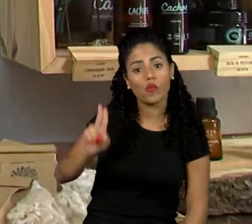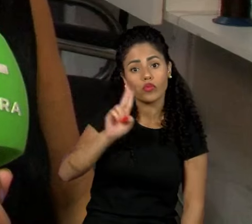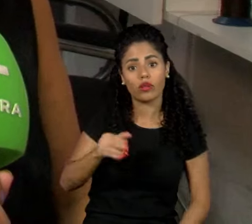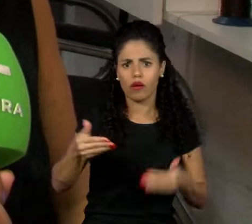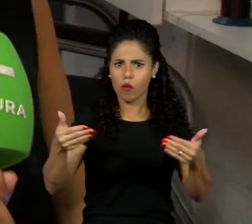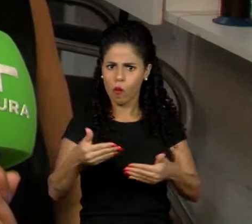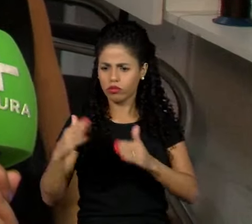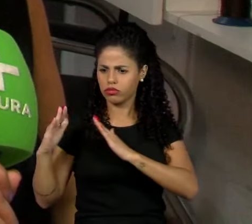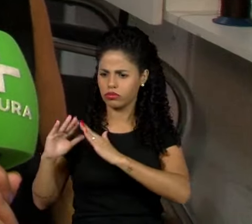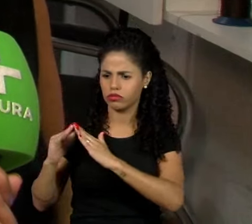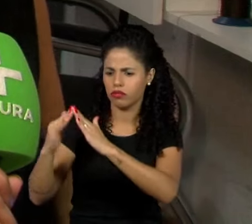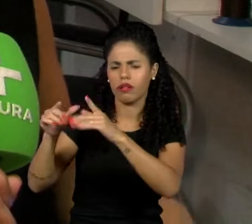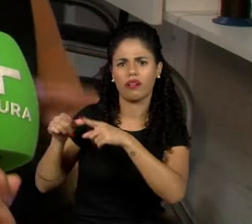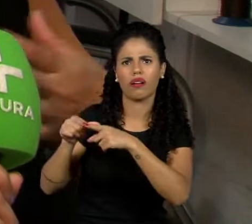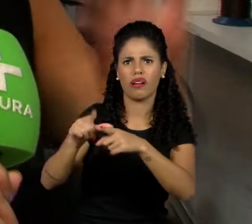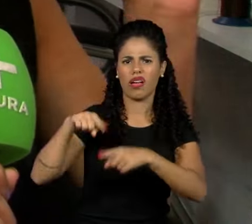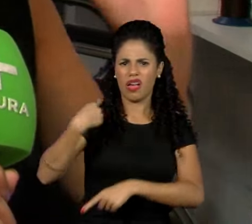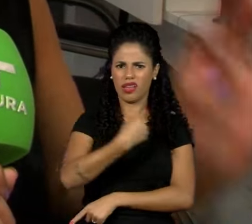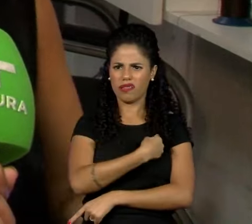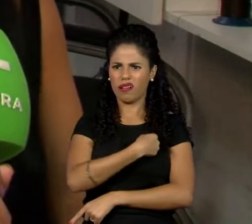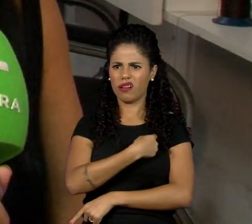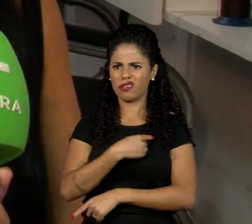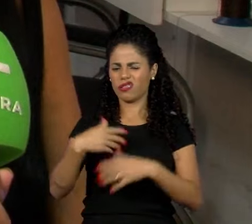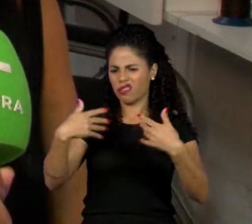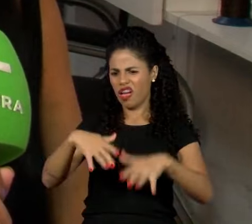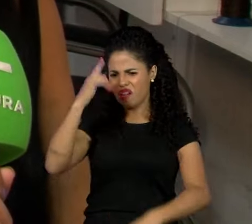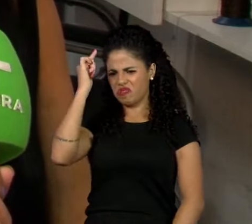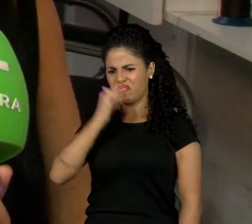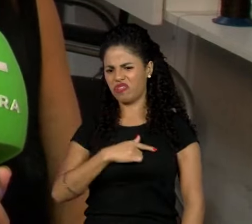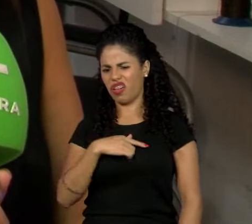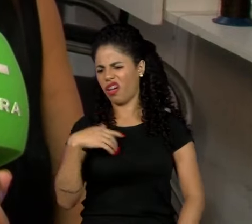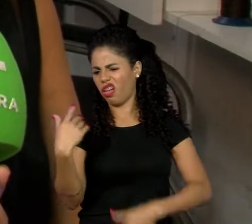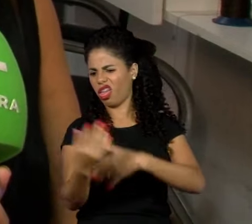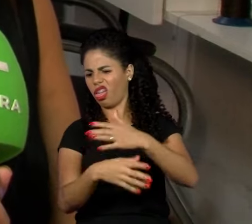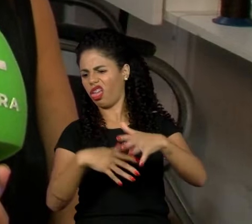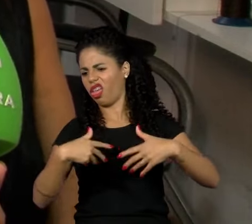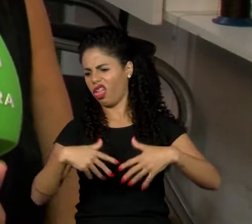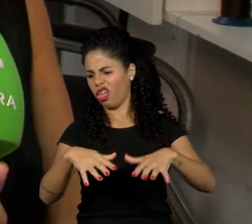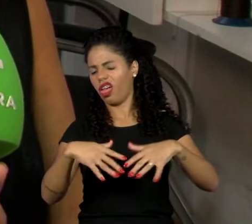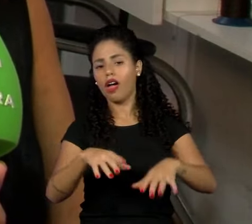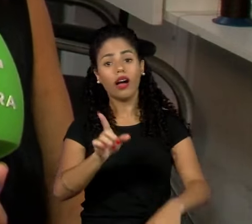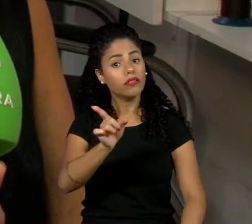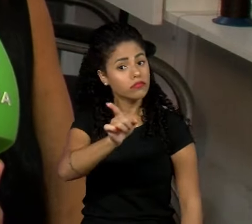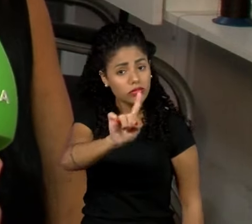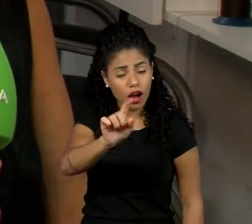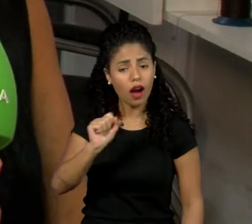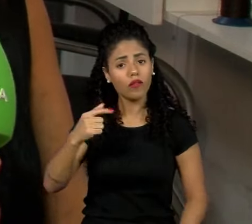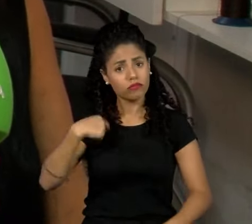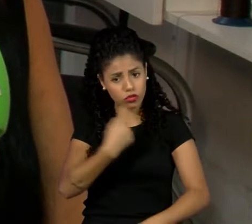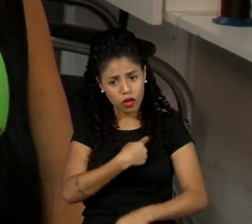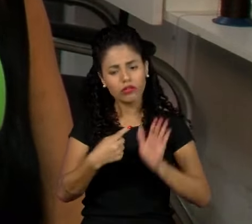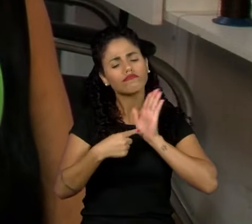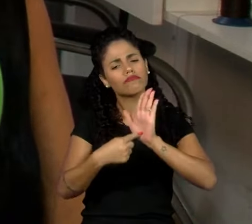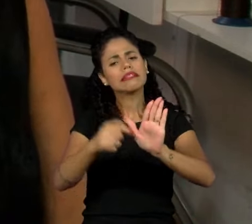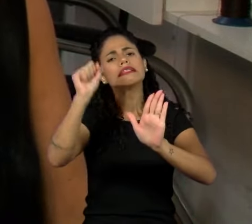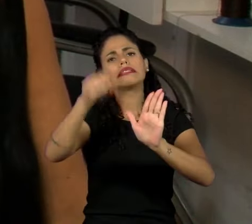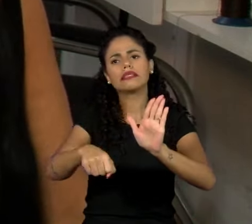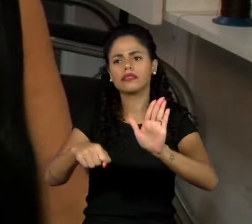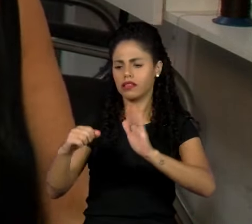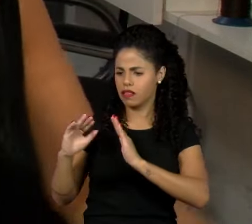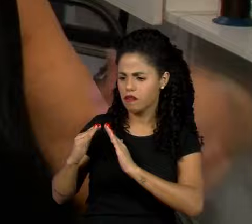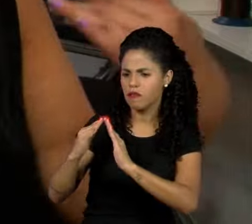favela que a gente tem que andar assim, toda mal arrumada, né? A gente também tem que mostrar que na favela